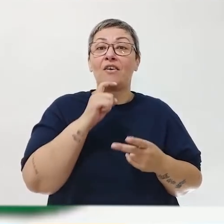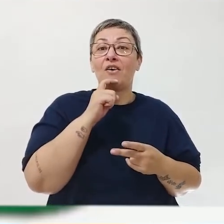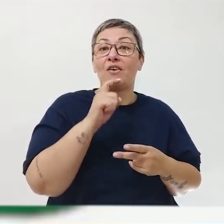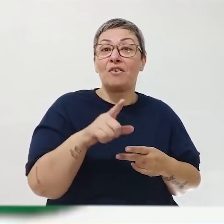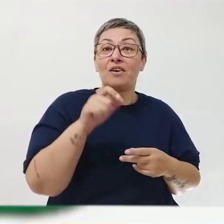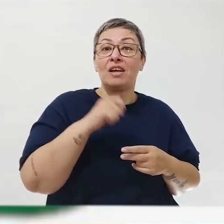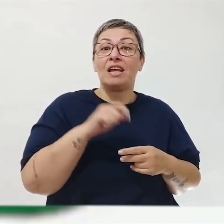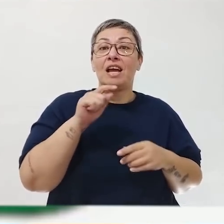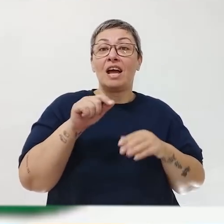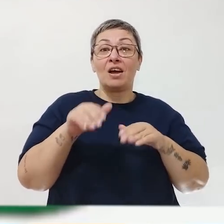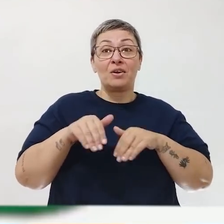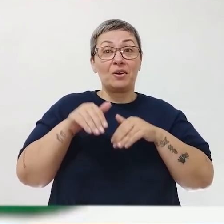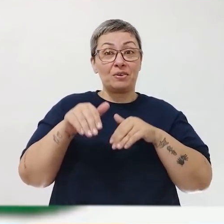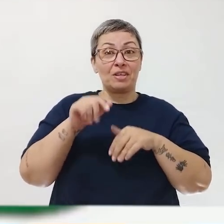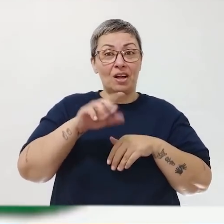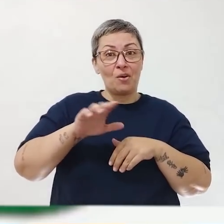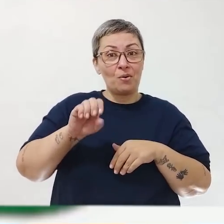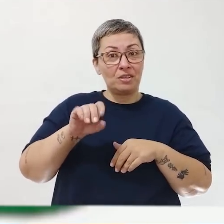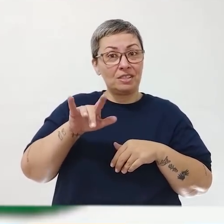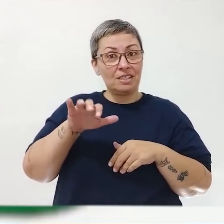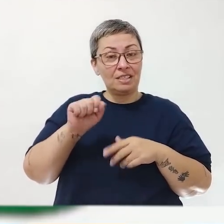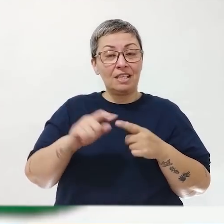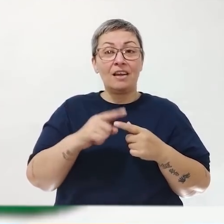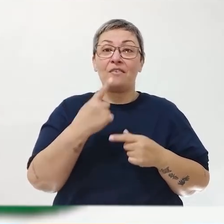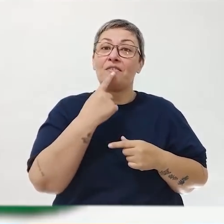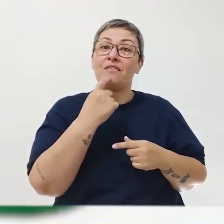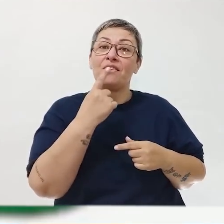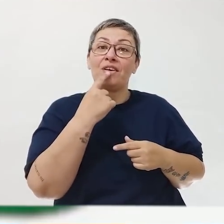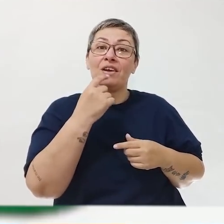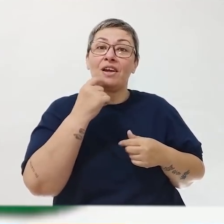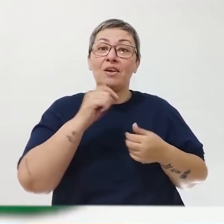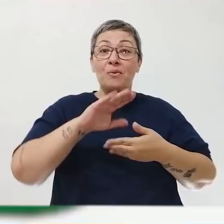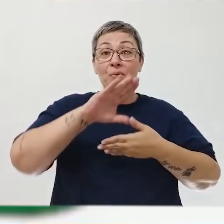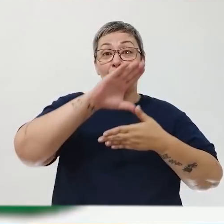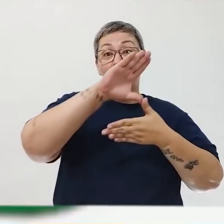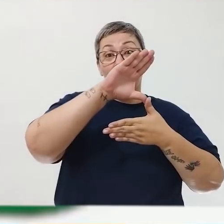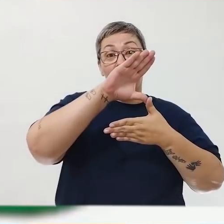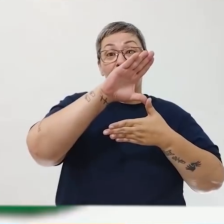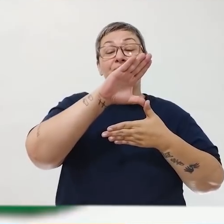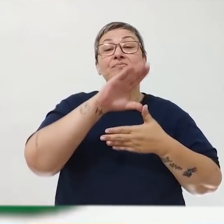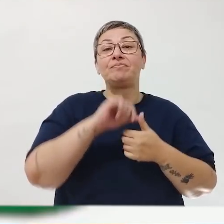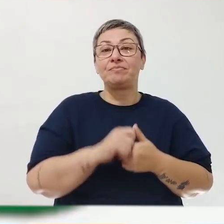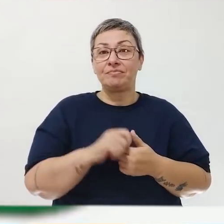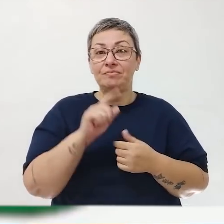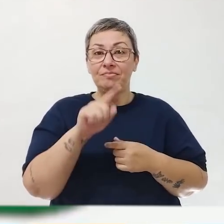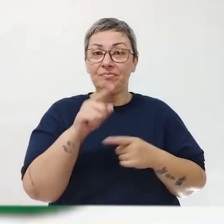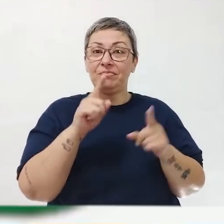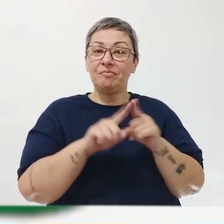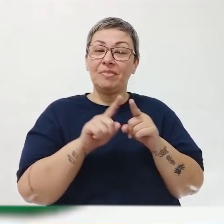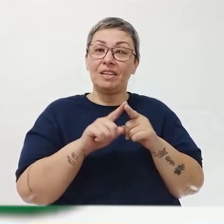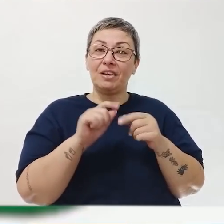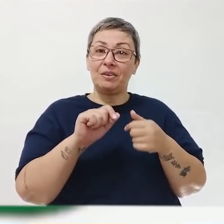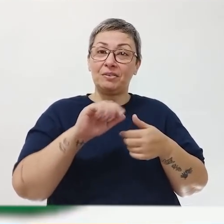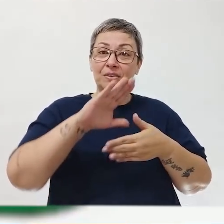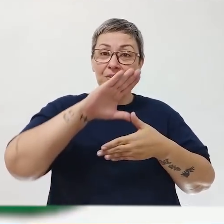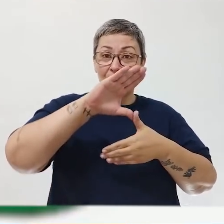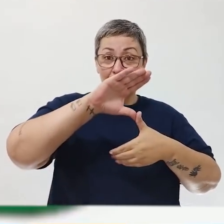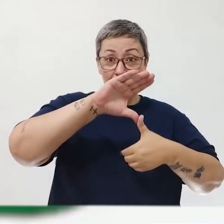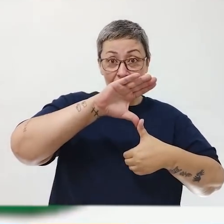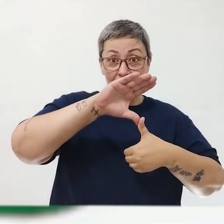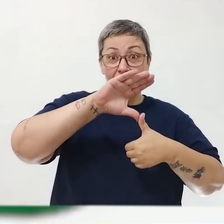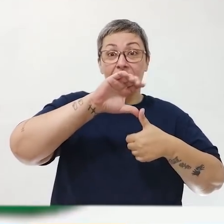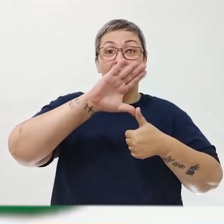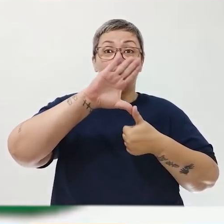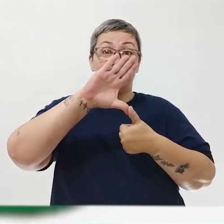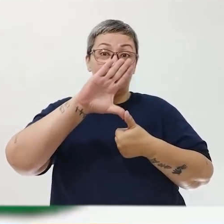cor verde, a Oceania. E a cor vermelha representa o continente americano, que está incluída a América do Sul,